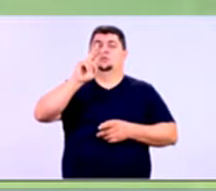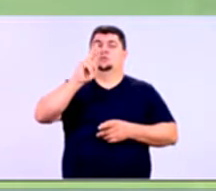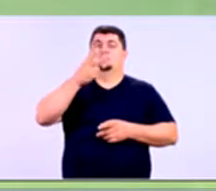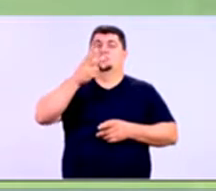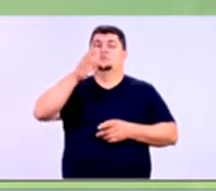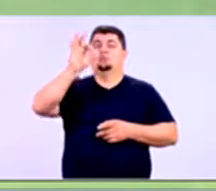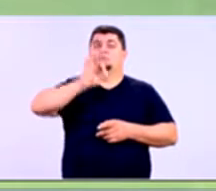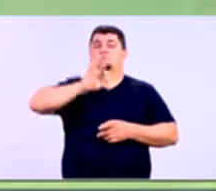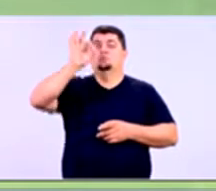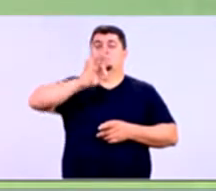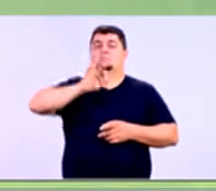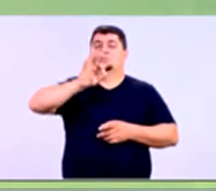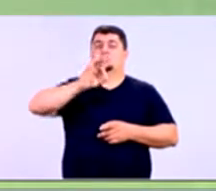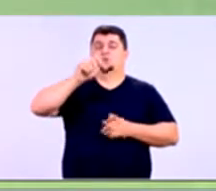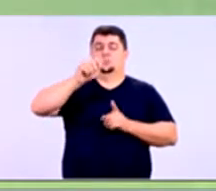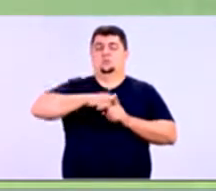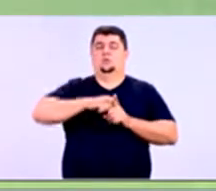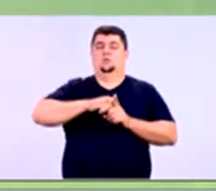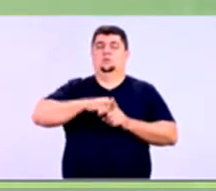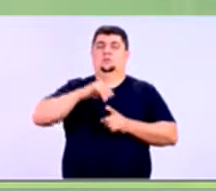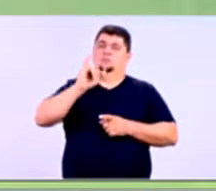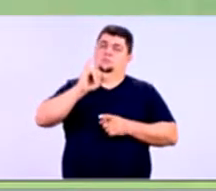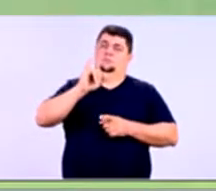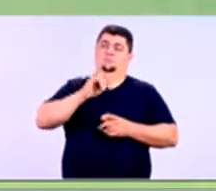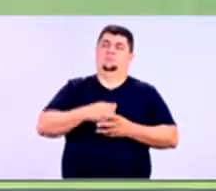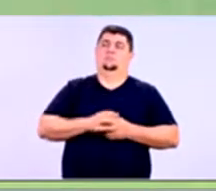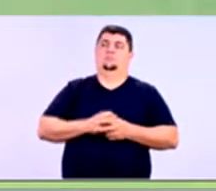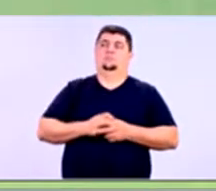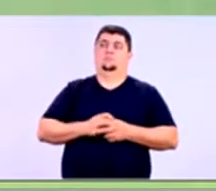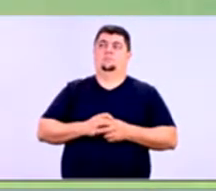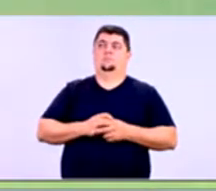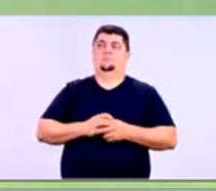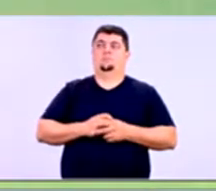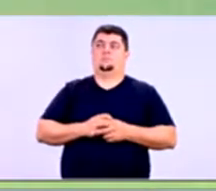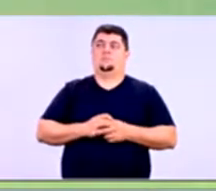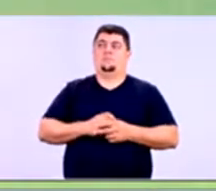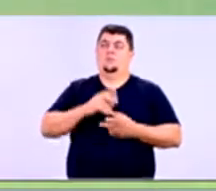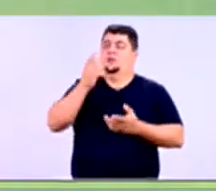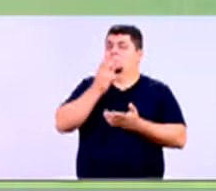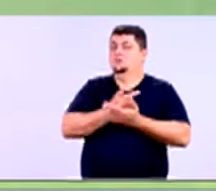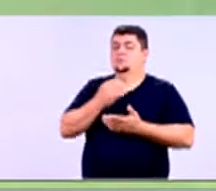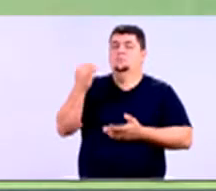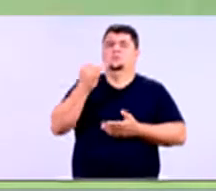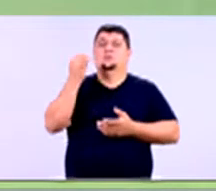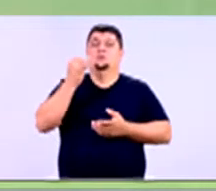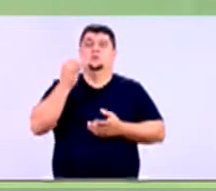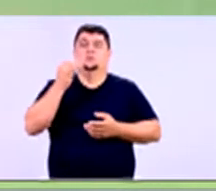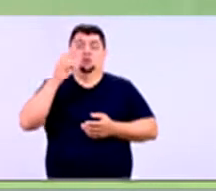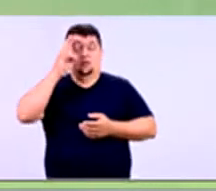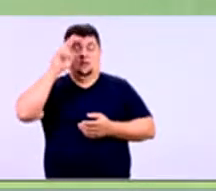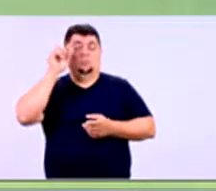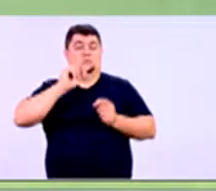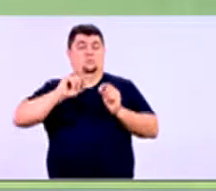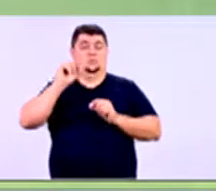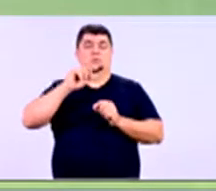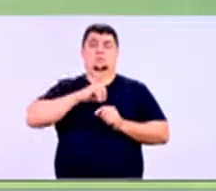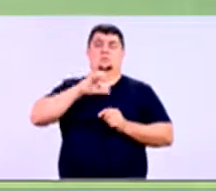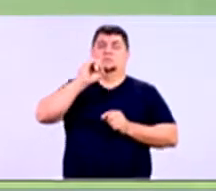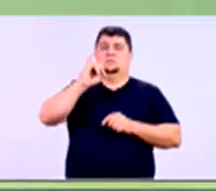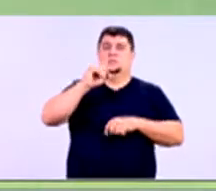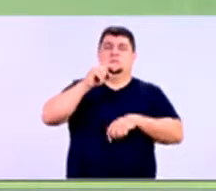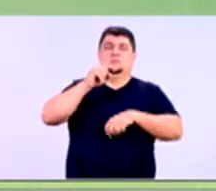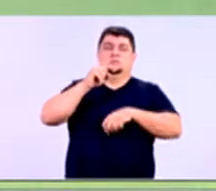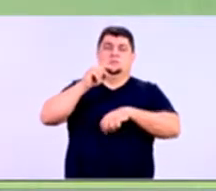mês, ou seja, o I. E é sempre importante destacar que se o tempo está